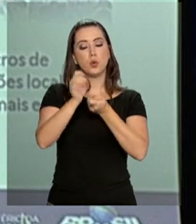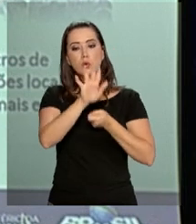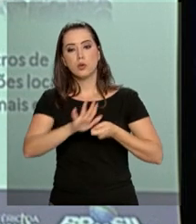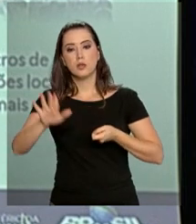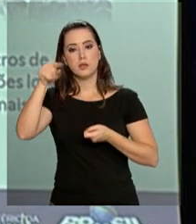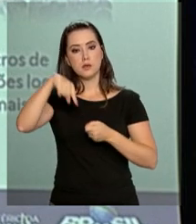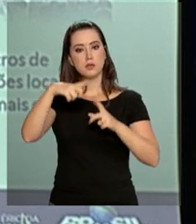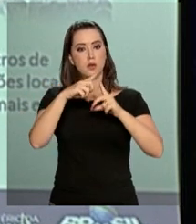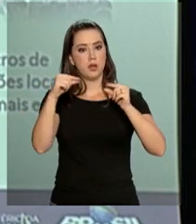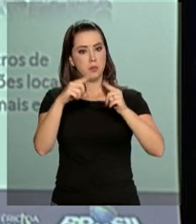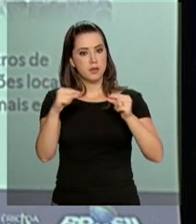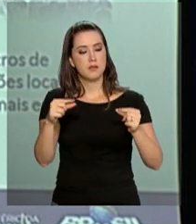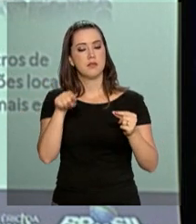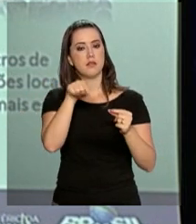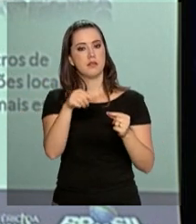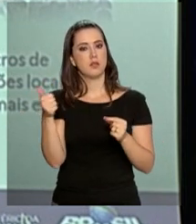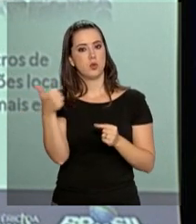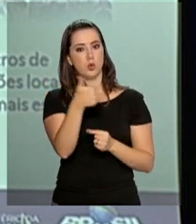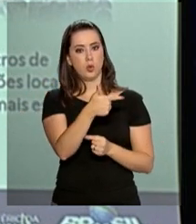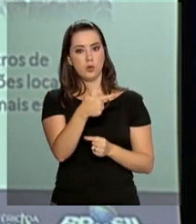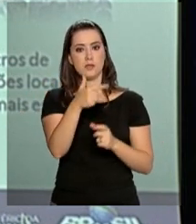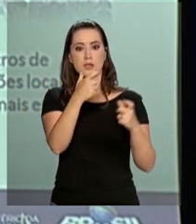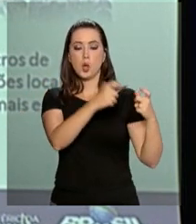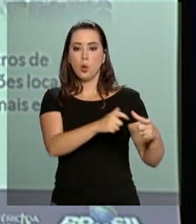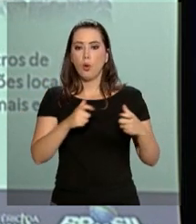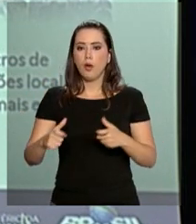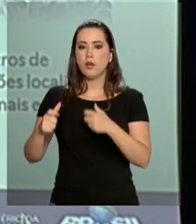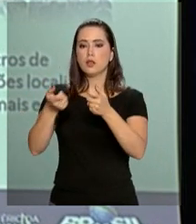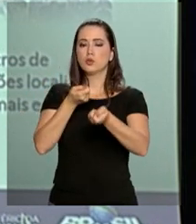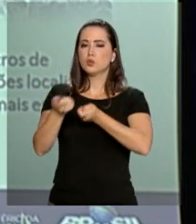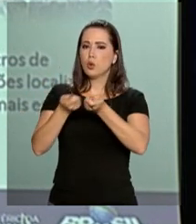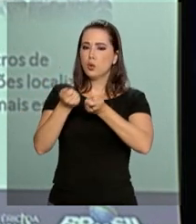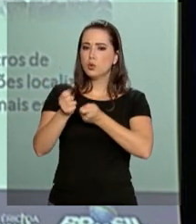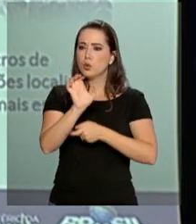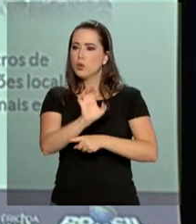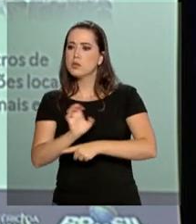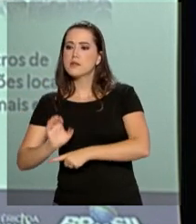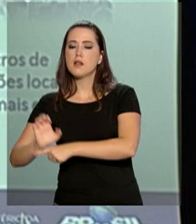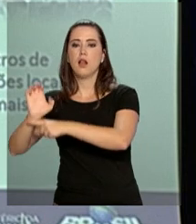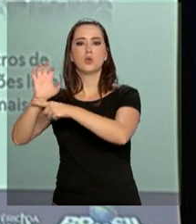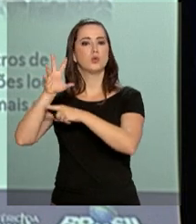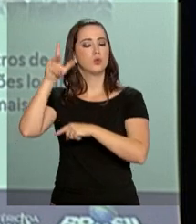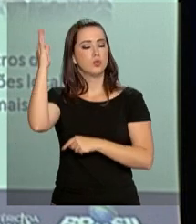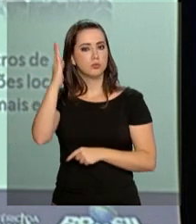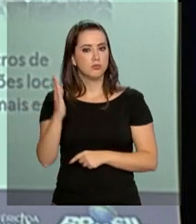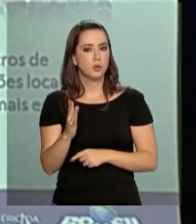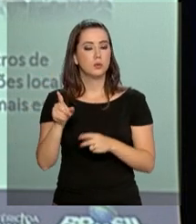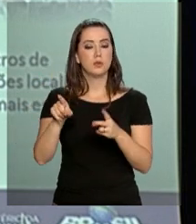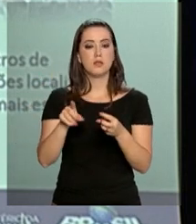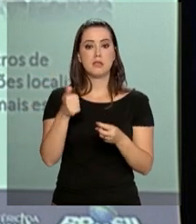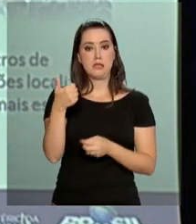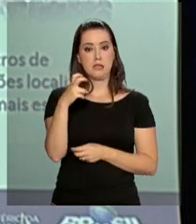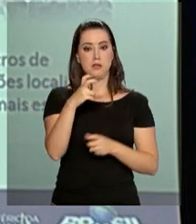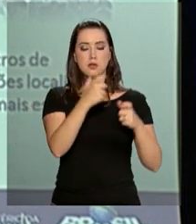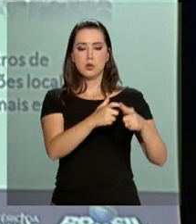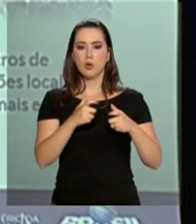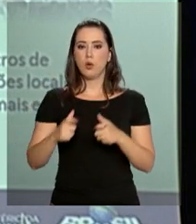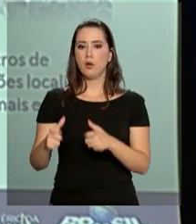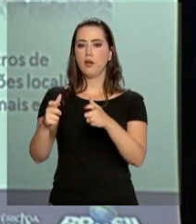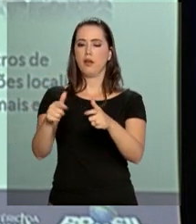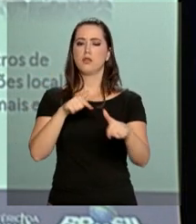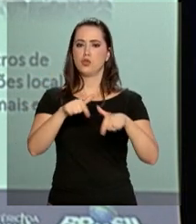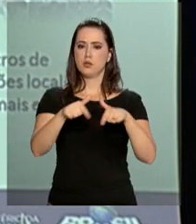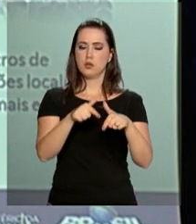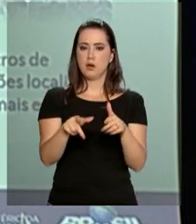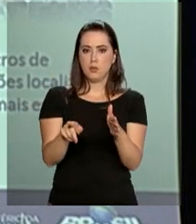aqui em brasília nos 12 centros integrados de comando e controle estadual e nos 15 centros de operação localizados